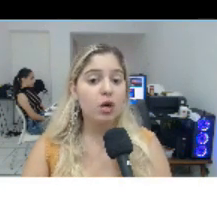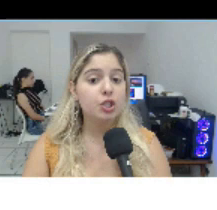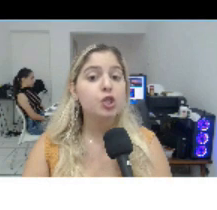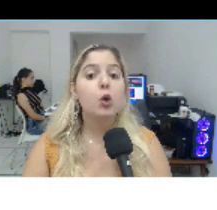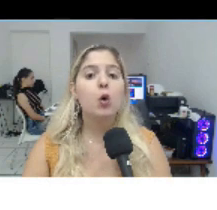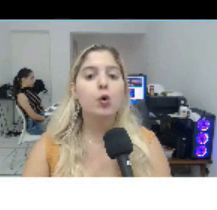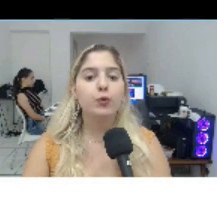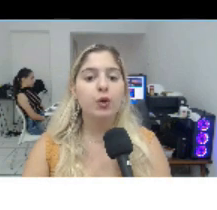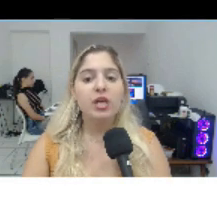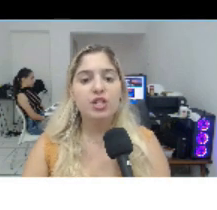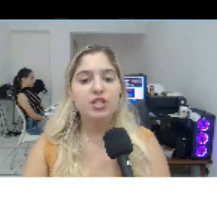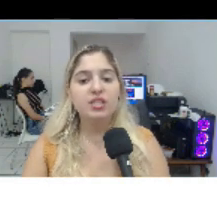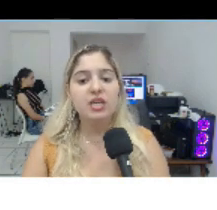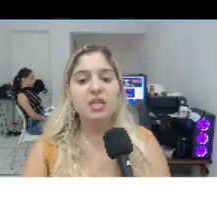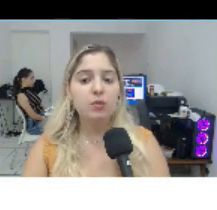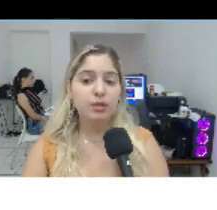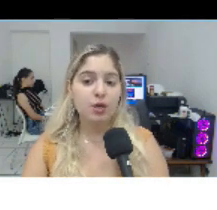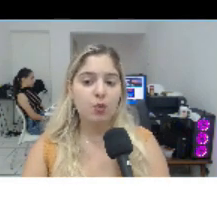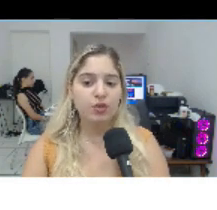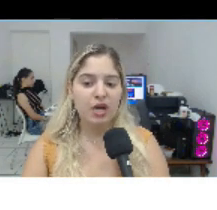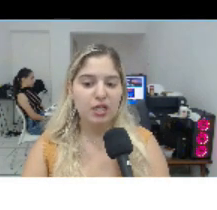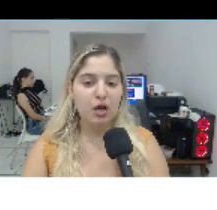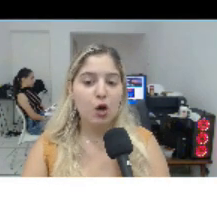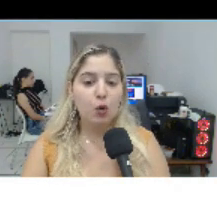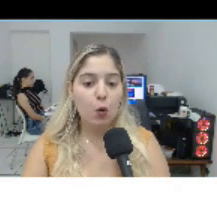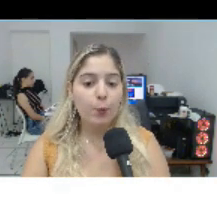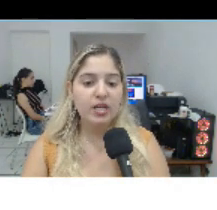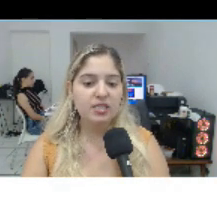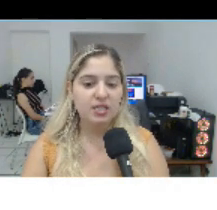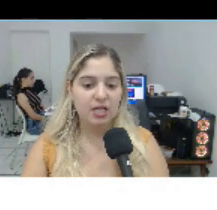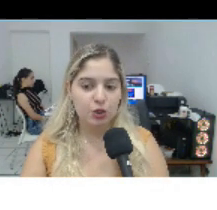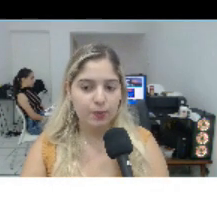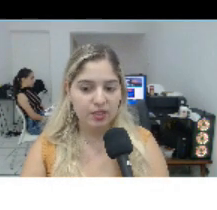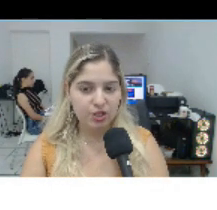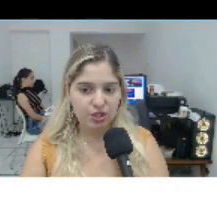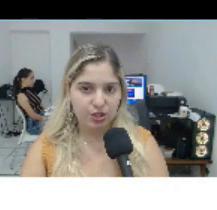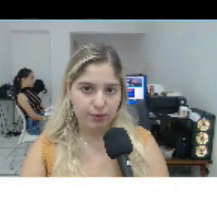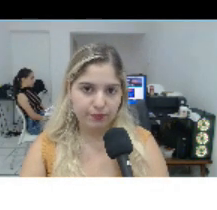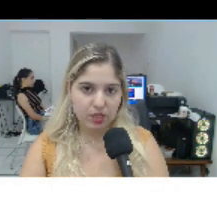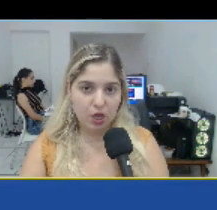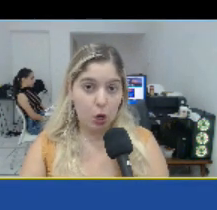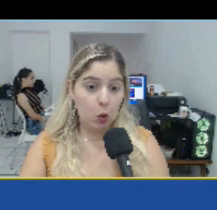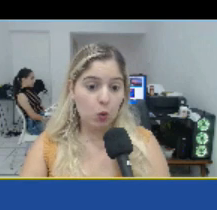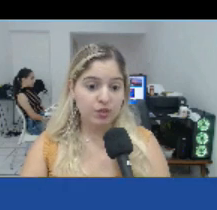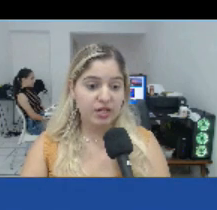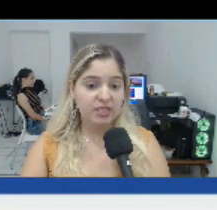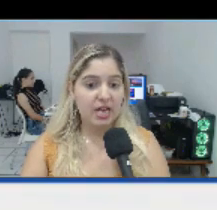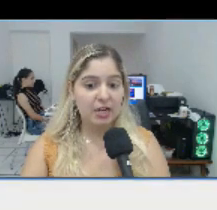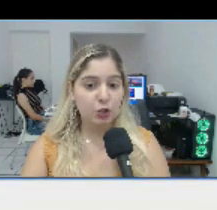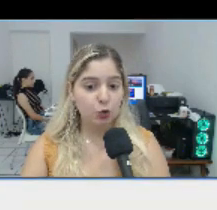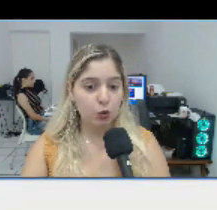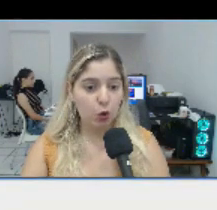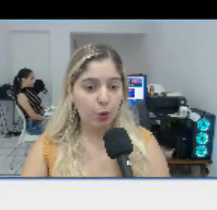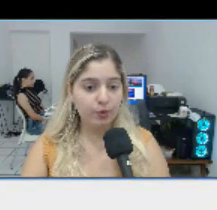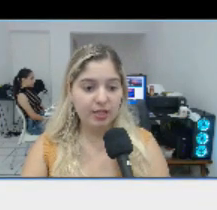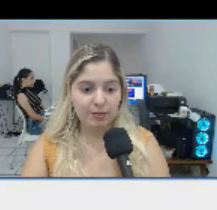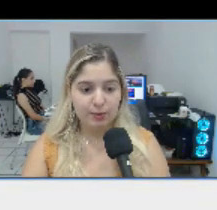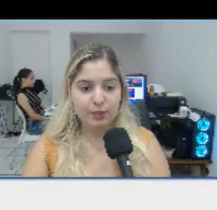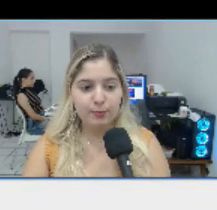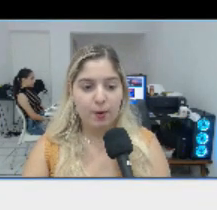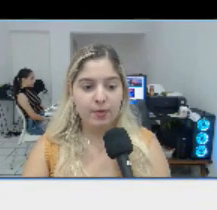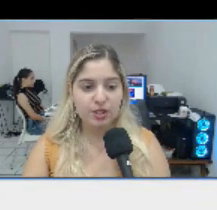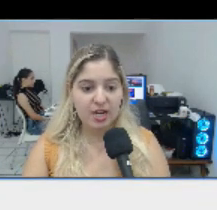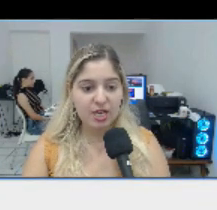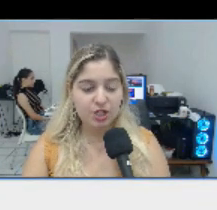chamou Lula de corrupto e disse que não se encontraria com o presidente petista. Com os destaques do Globo,